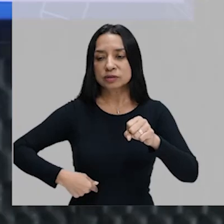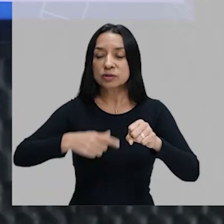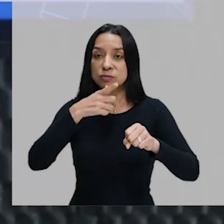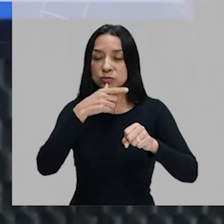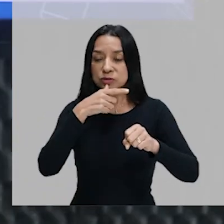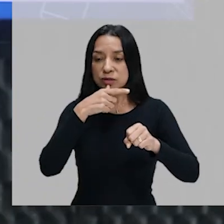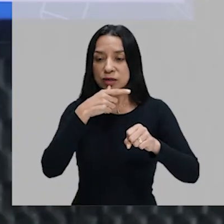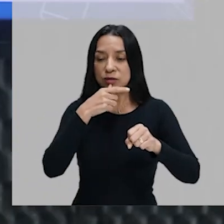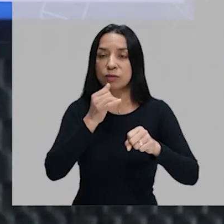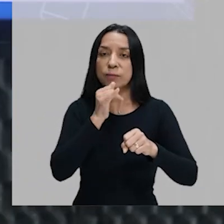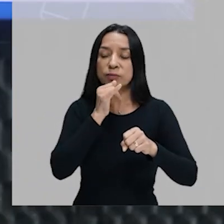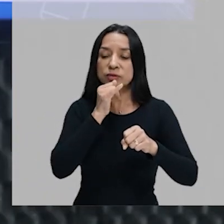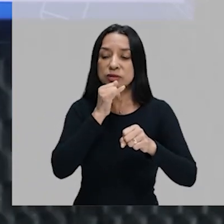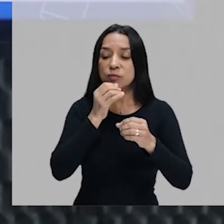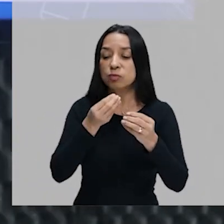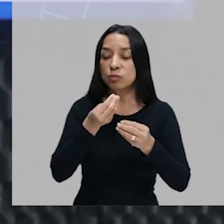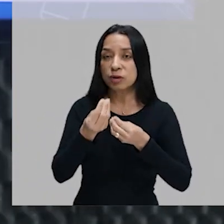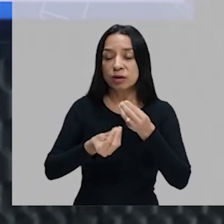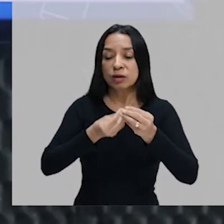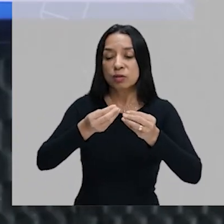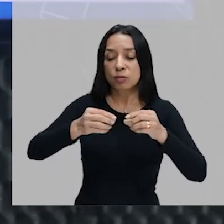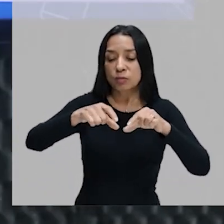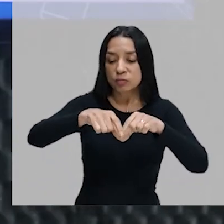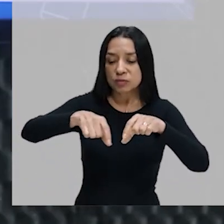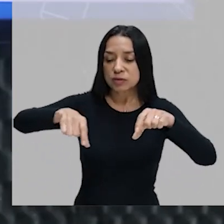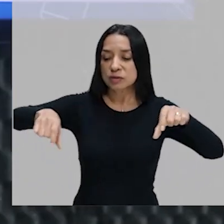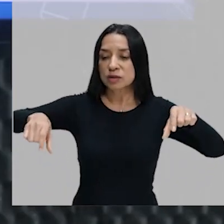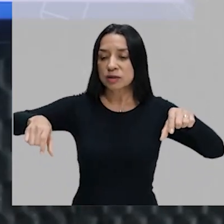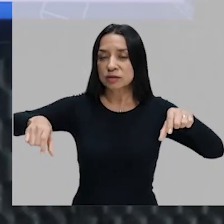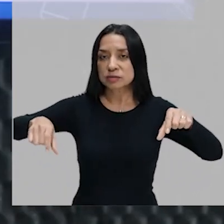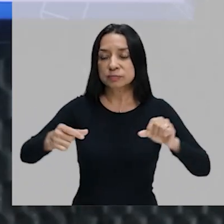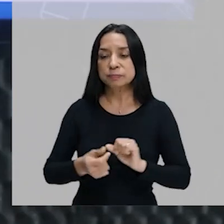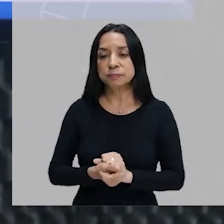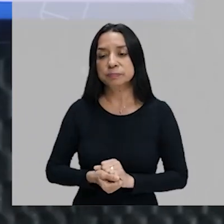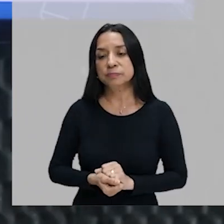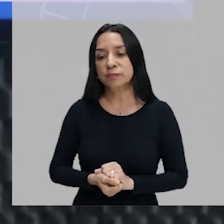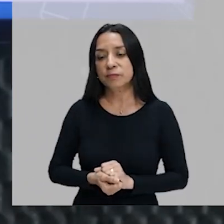artificiais. Entretanto, um dos principais destaques,